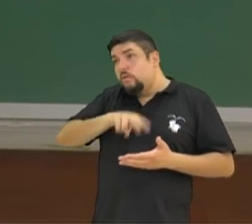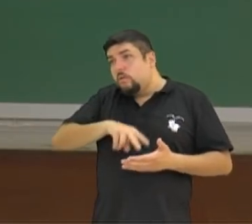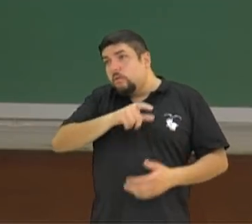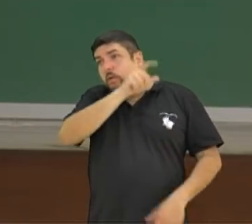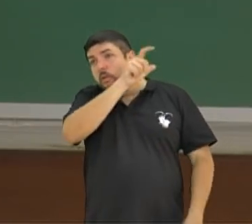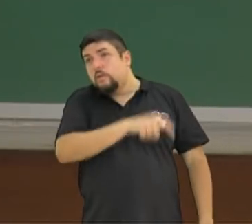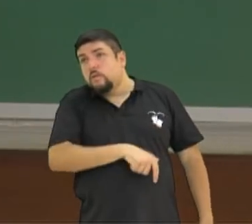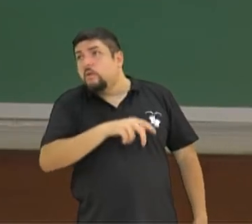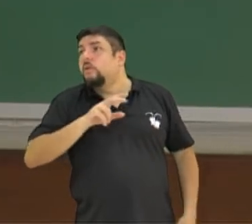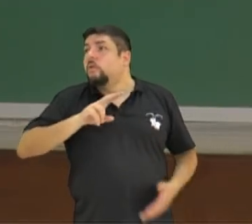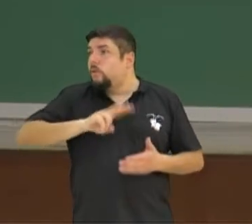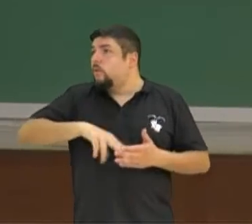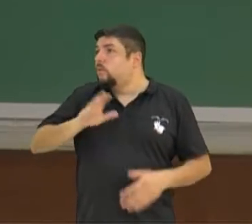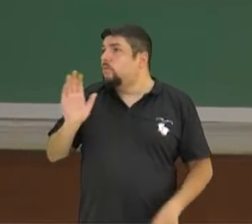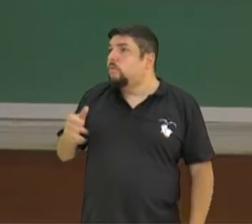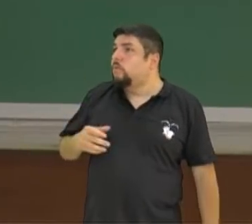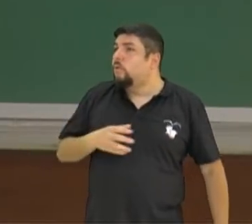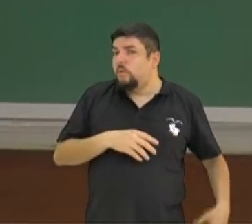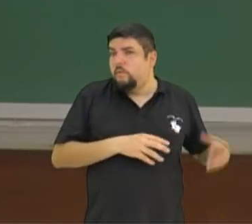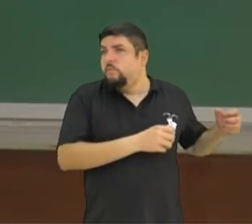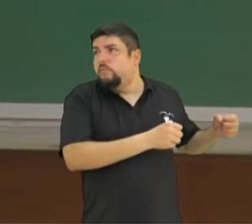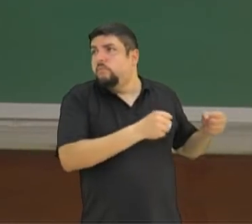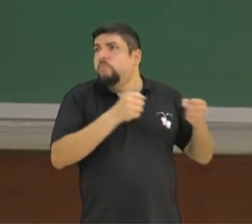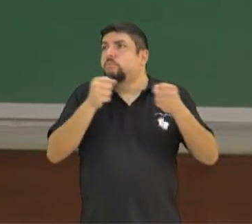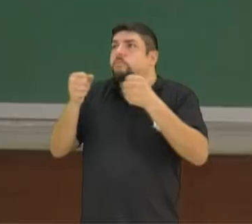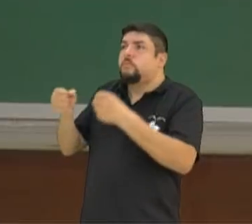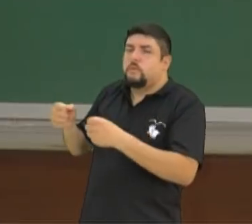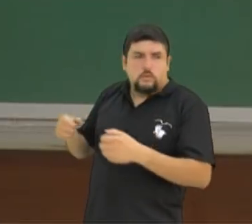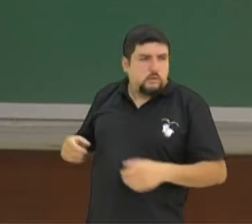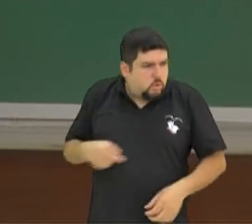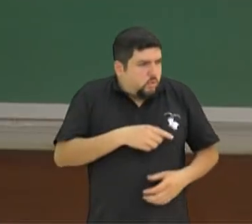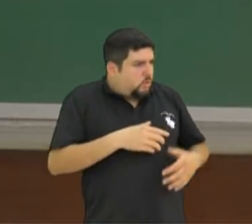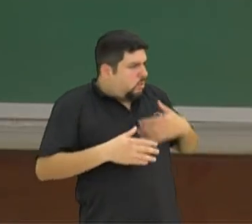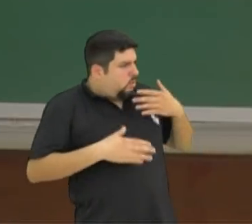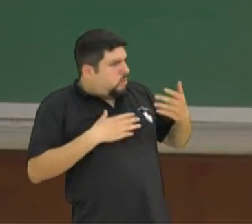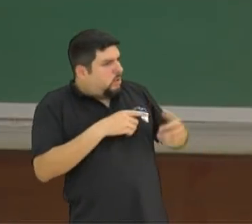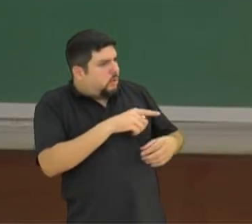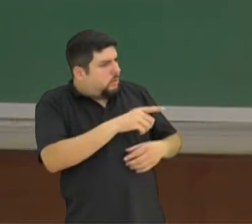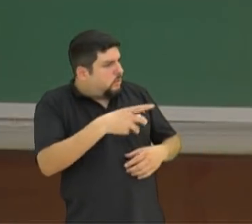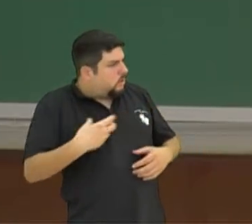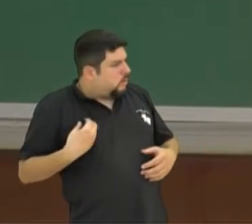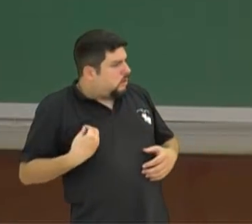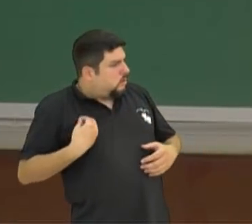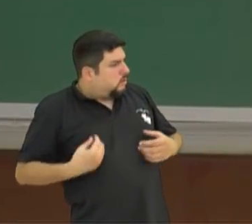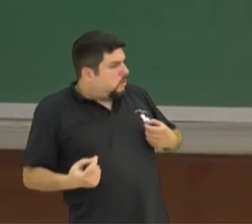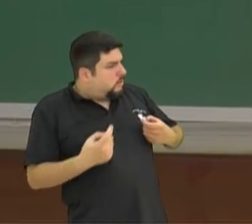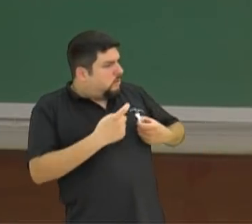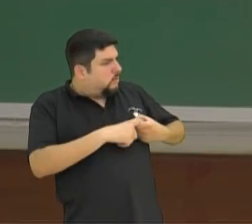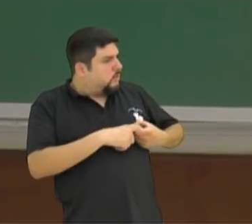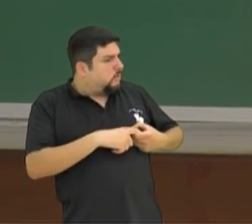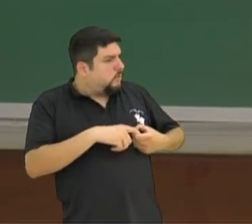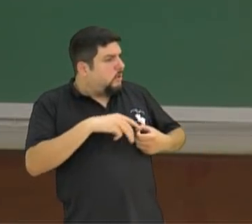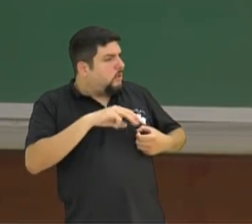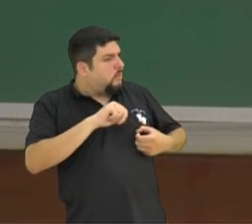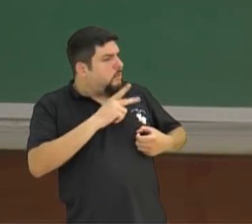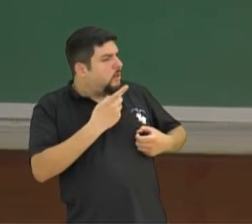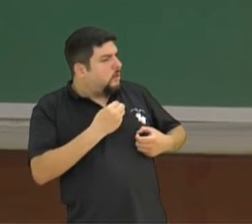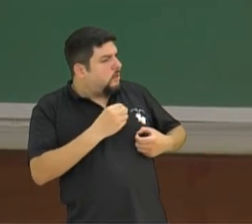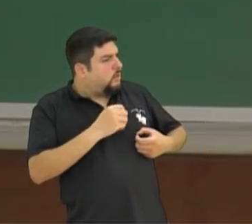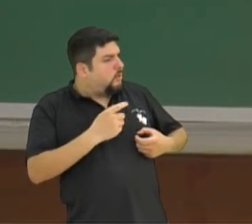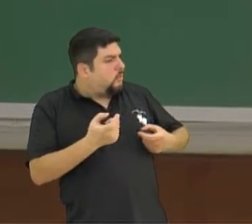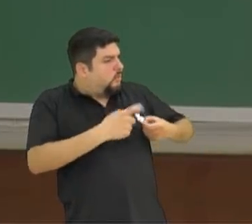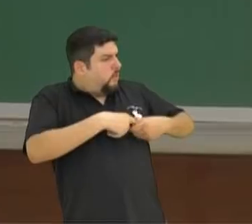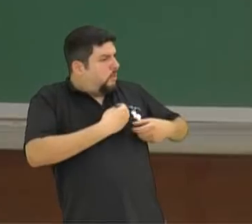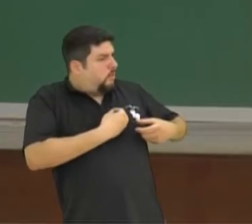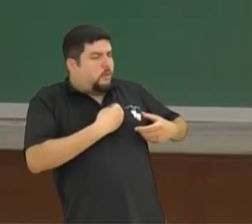Dizendo que já leu Machado de Assis e quer devolvê-lo. Aí ela faz um trocadilho e brinca, né? Ironiza, provoca o humor, a fala